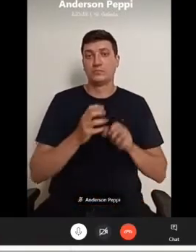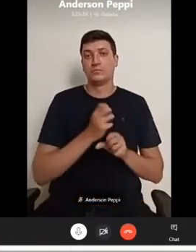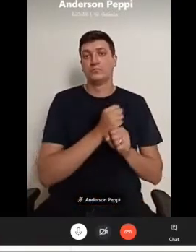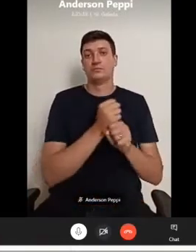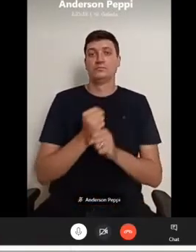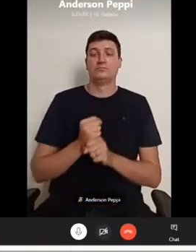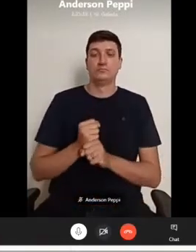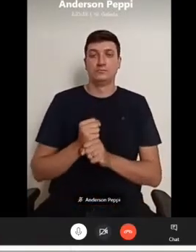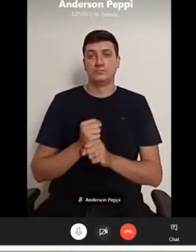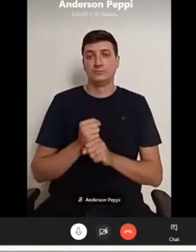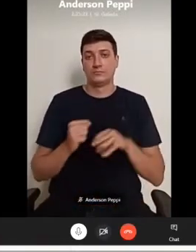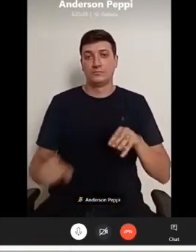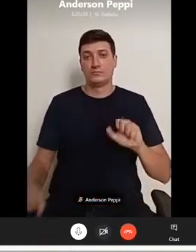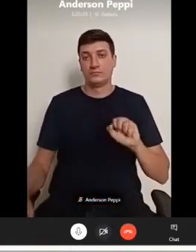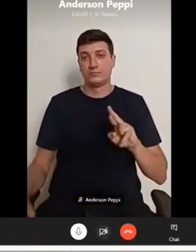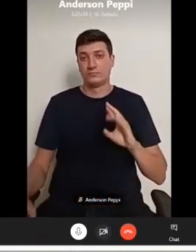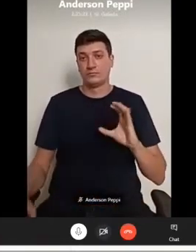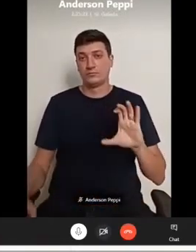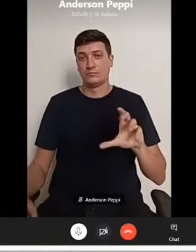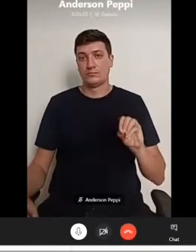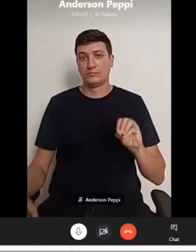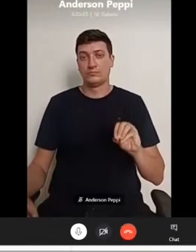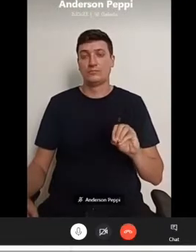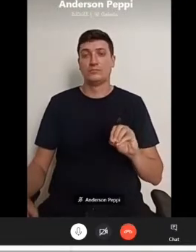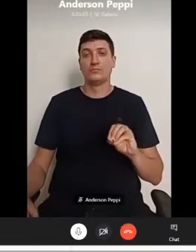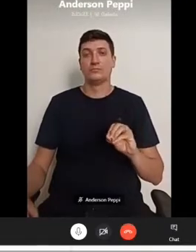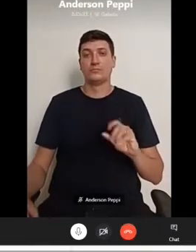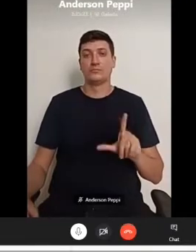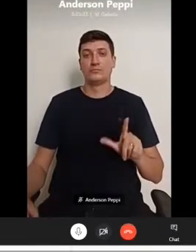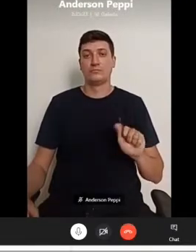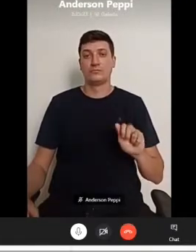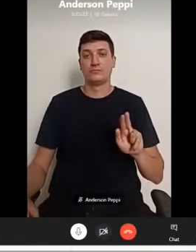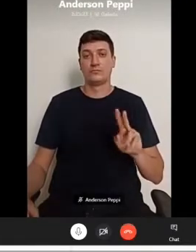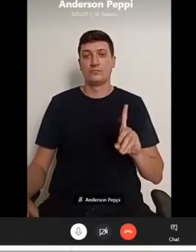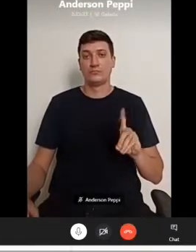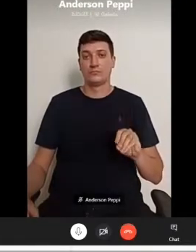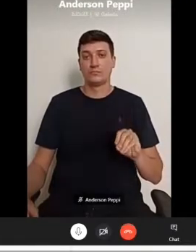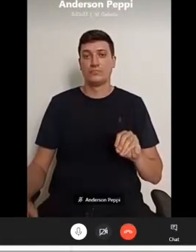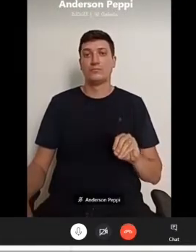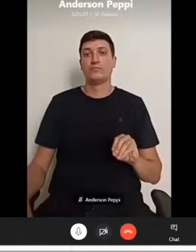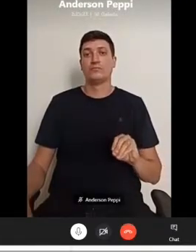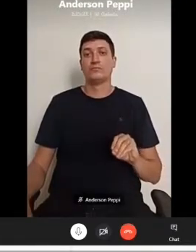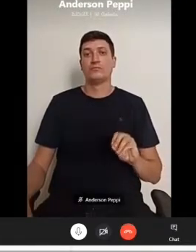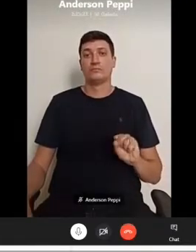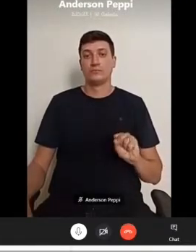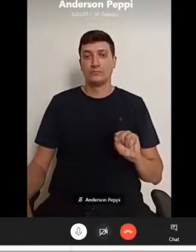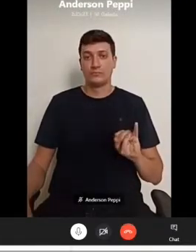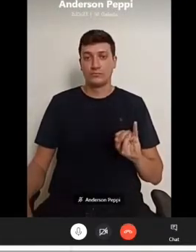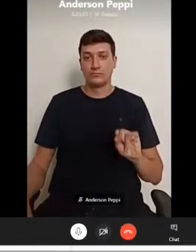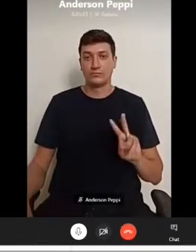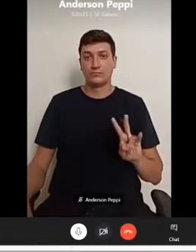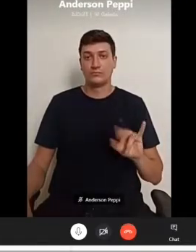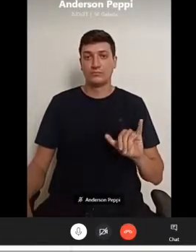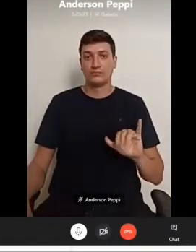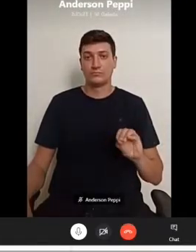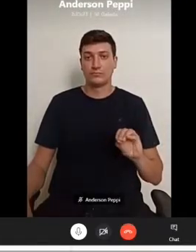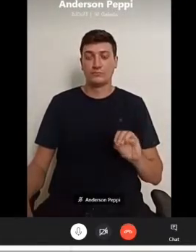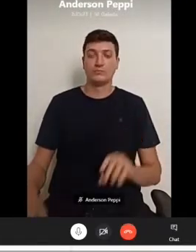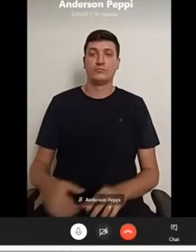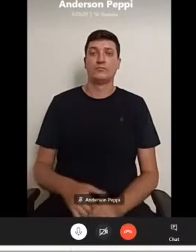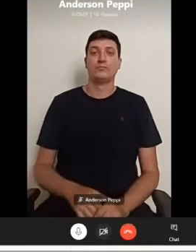Sleiman, Laudo Gomes da Silva e Silvio dos Santos. Comissão de Obras, Serviços